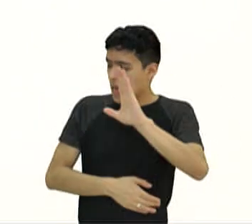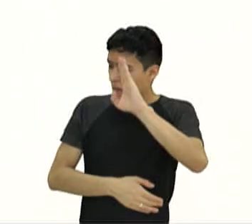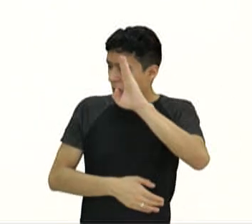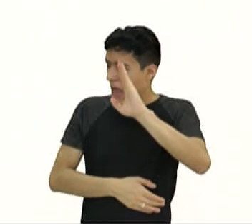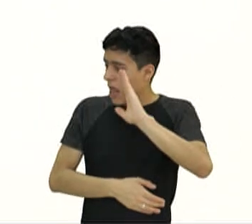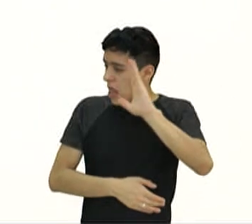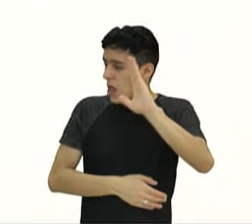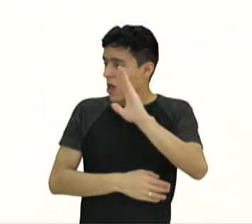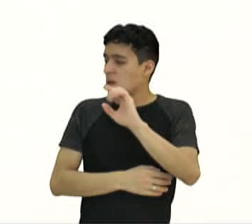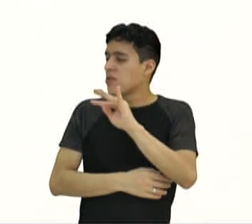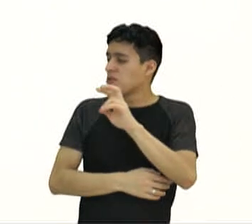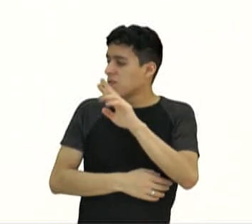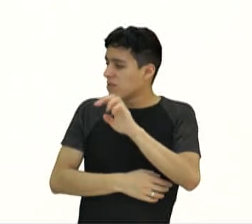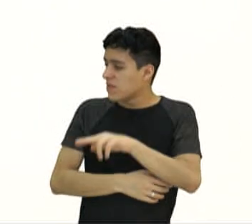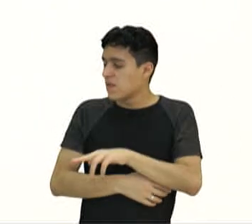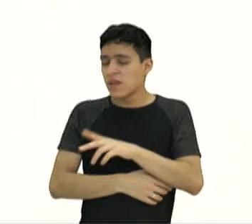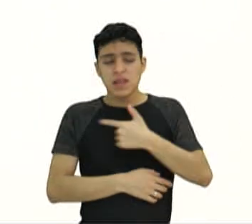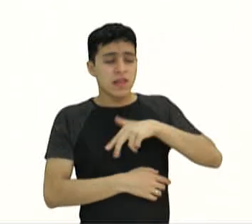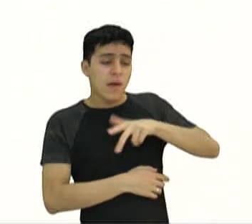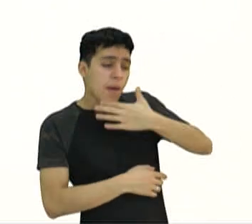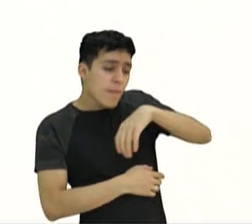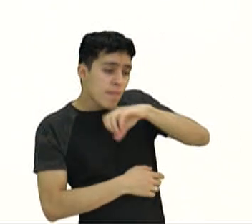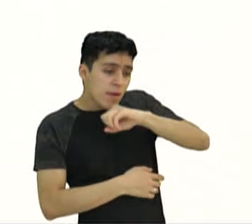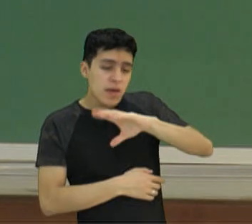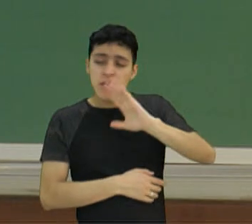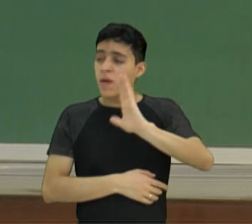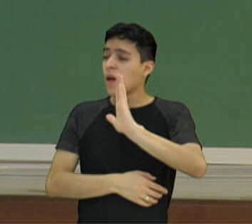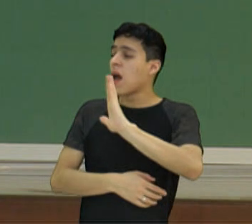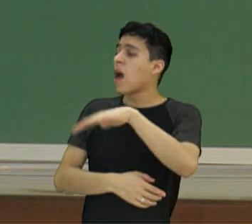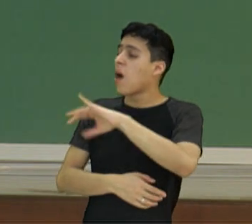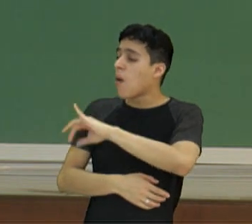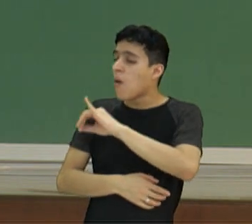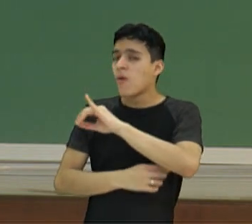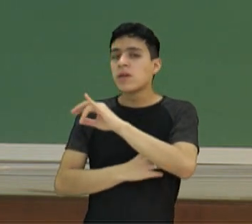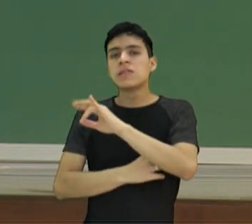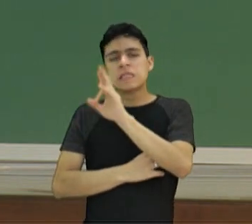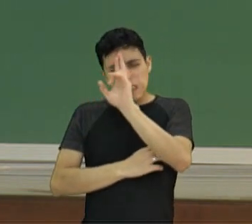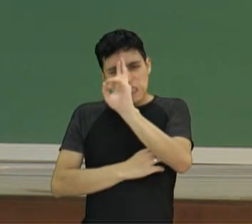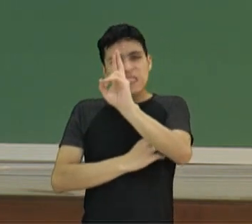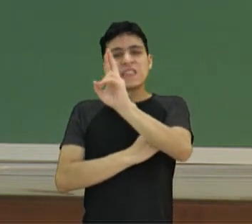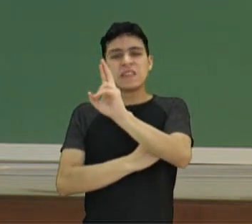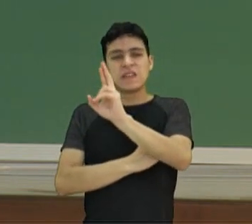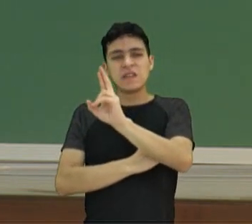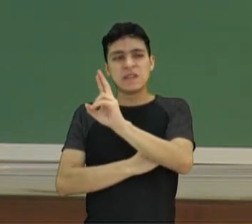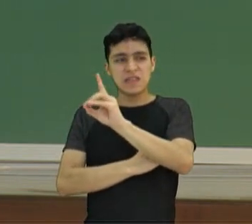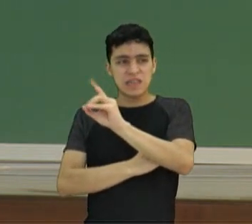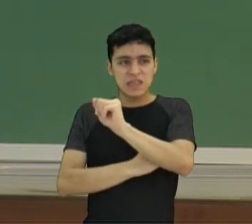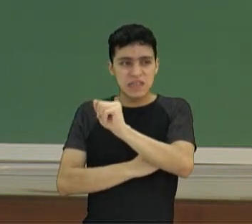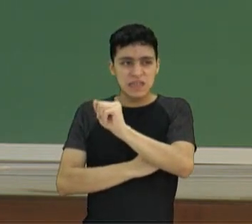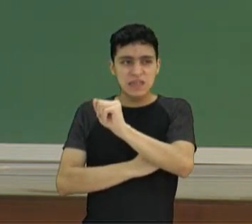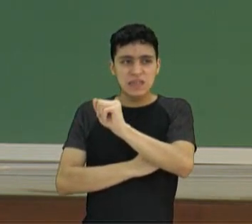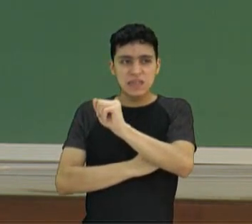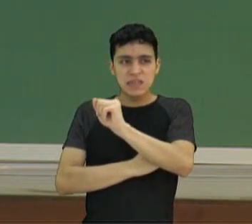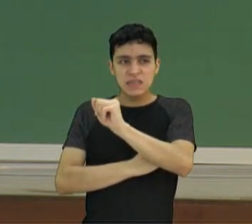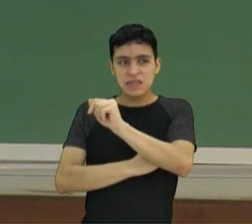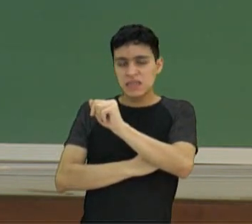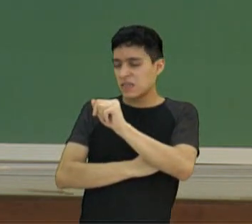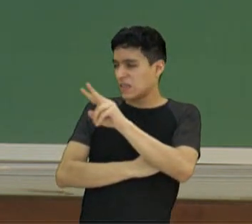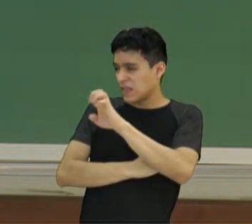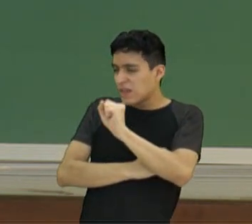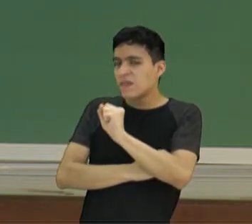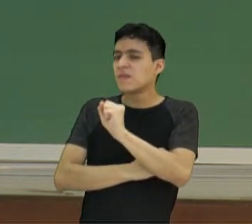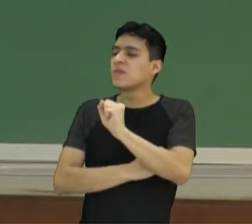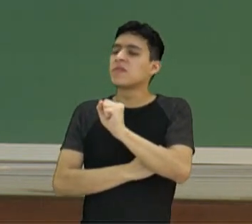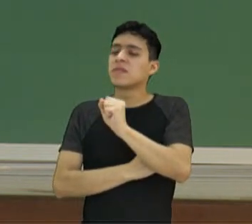Steve? Não, é o pai dele falando. Oh, senhor, oi, senhor Davis. É a Charlotte. O Steve está